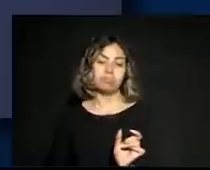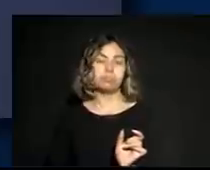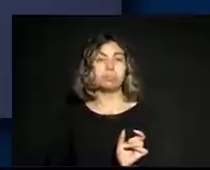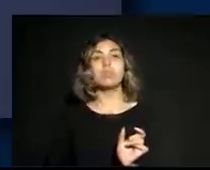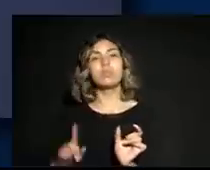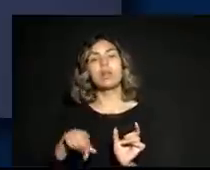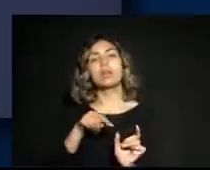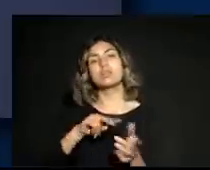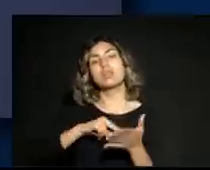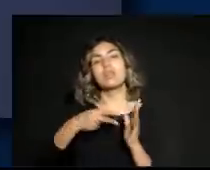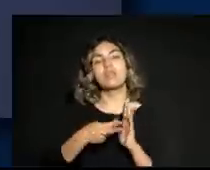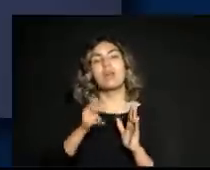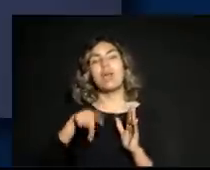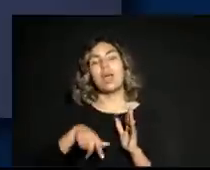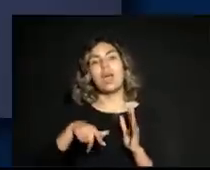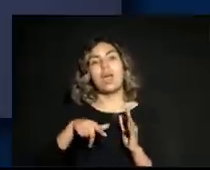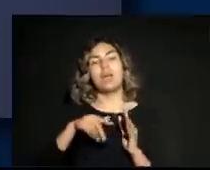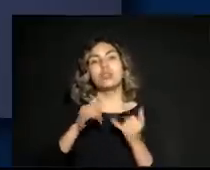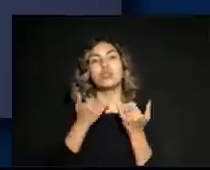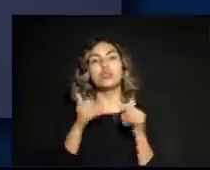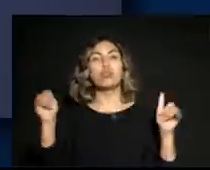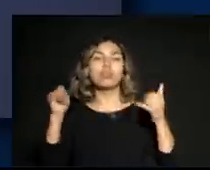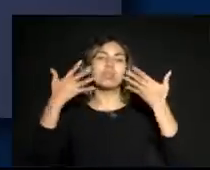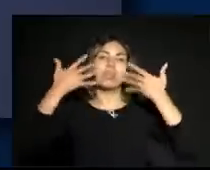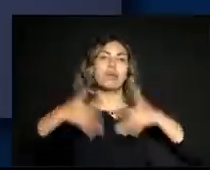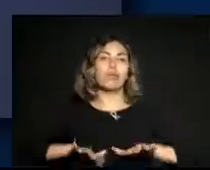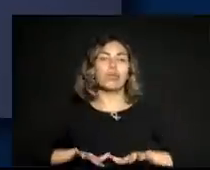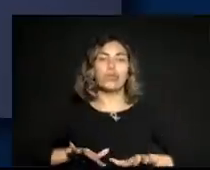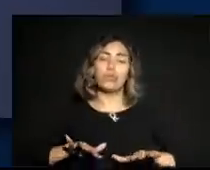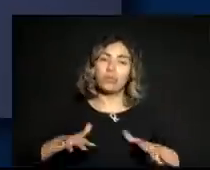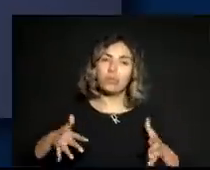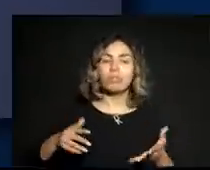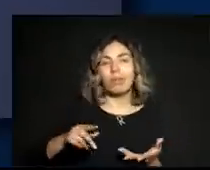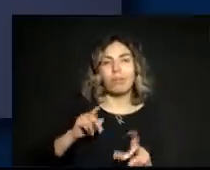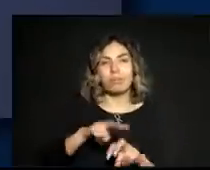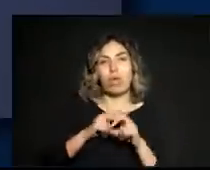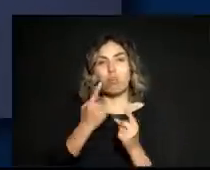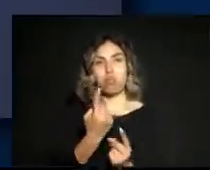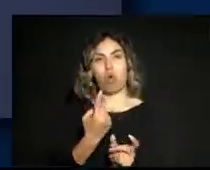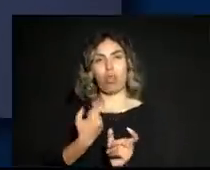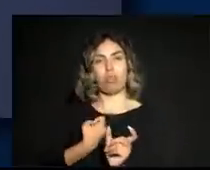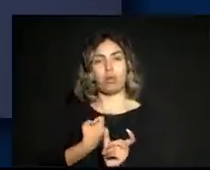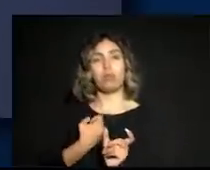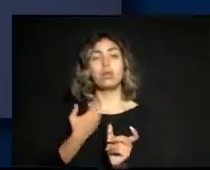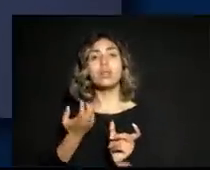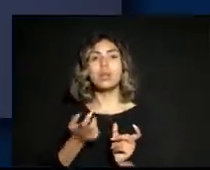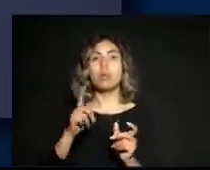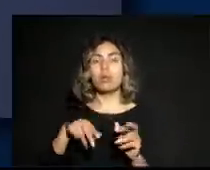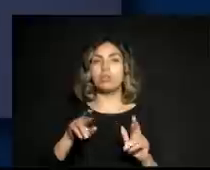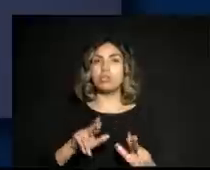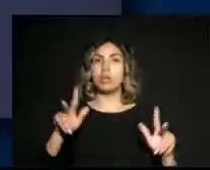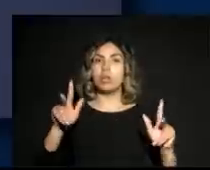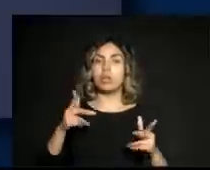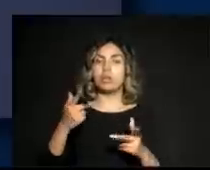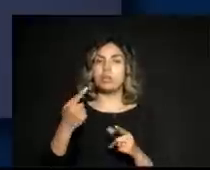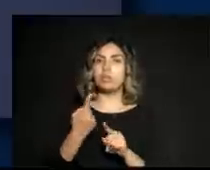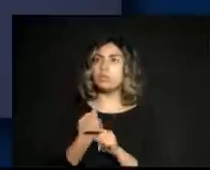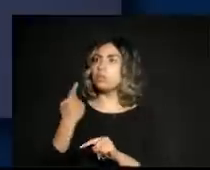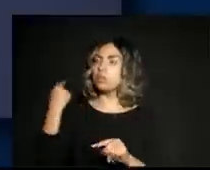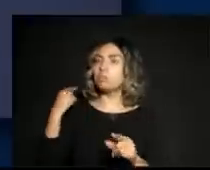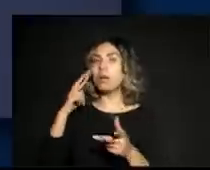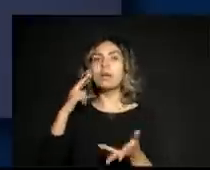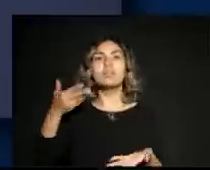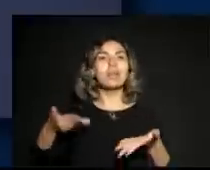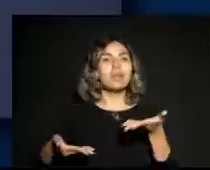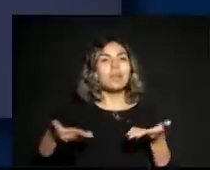o juro neutro né é ninguém aqui viveu esse mundo do ambiente